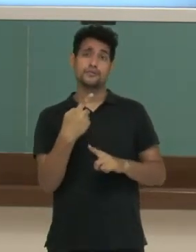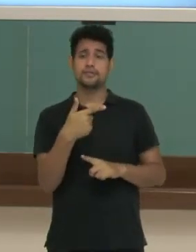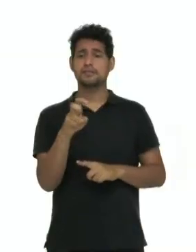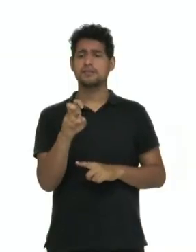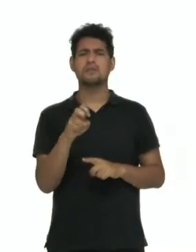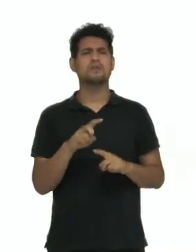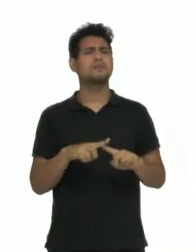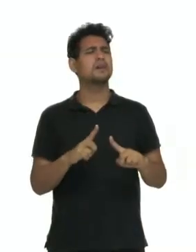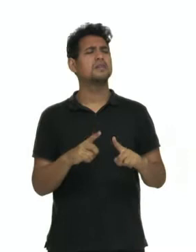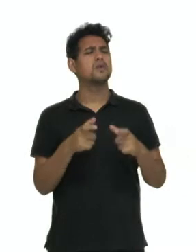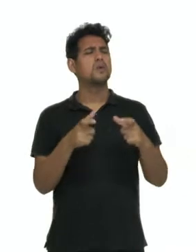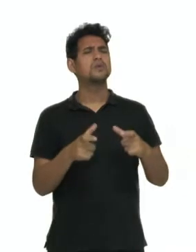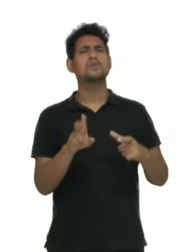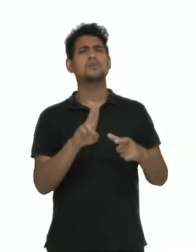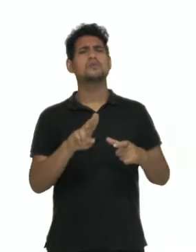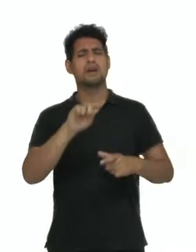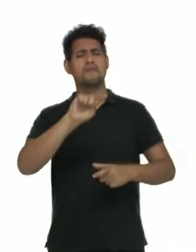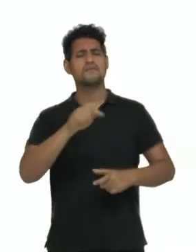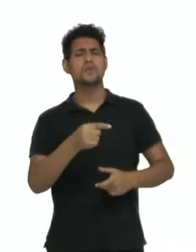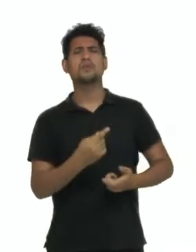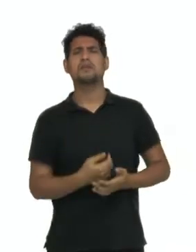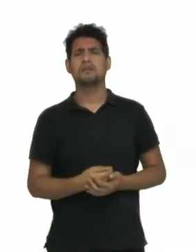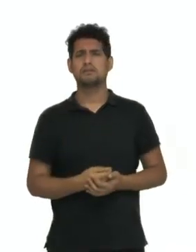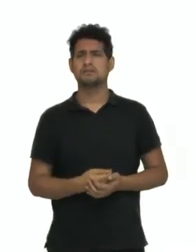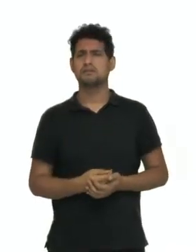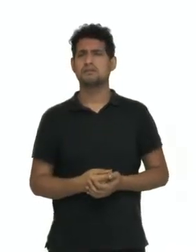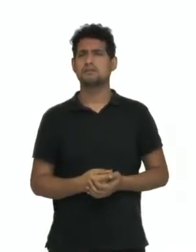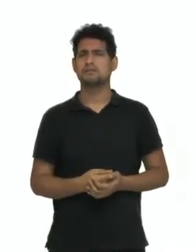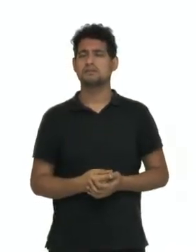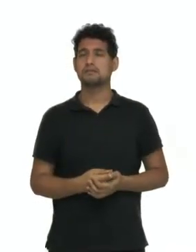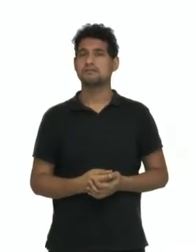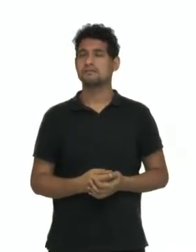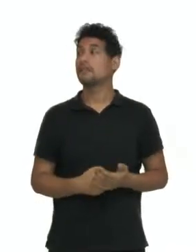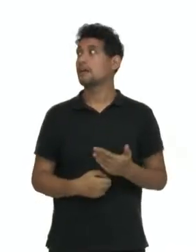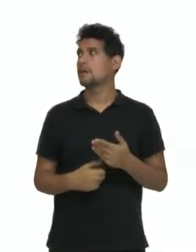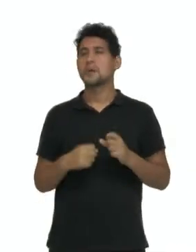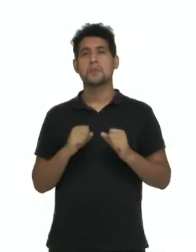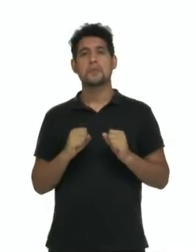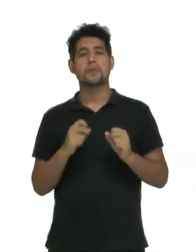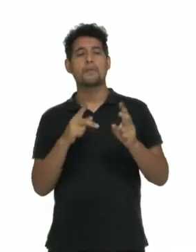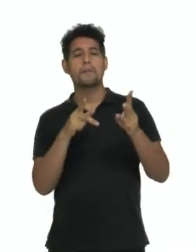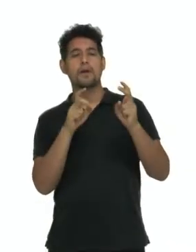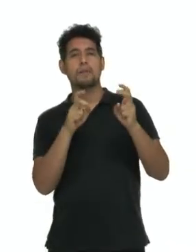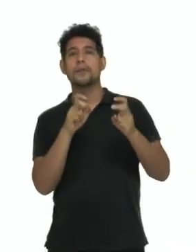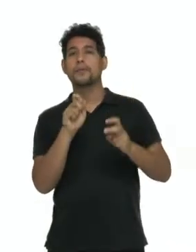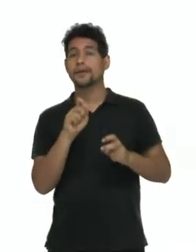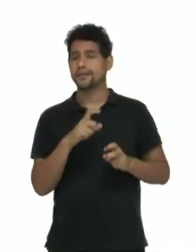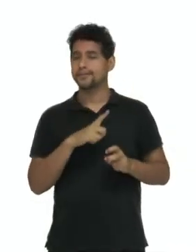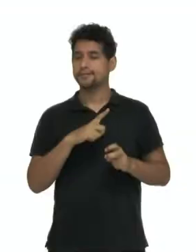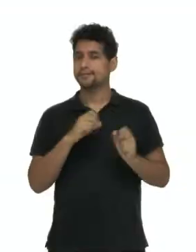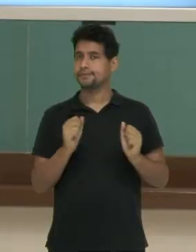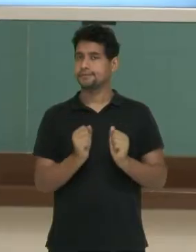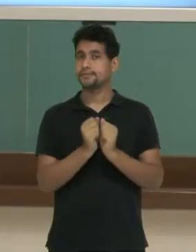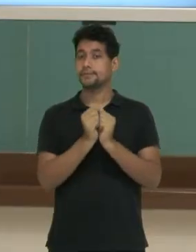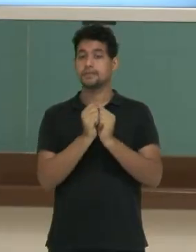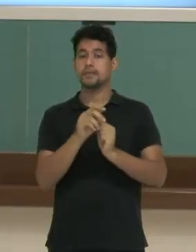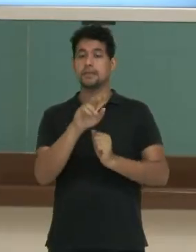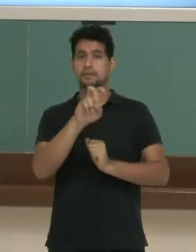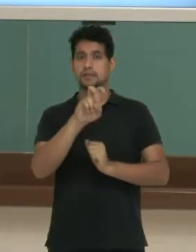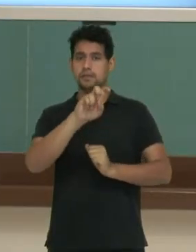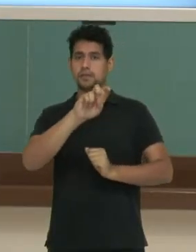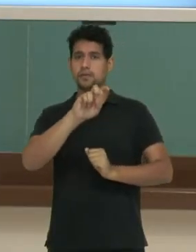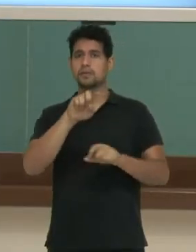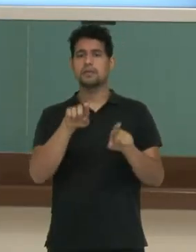onde será que a gente coloca a vírgula? Olha ali. Aqui nós podemos observar que está ali, né? Entre o 5 e o